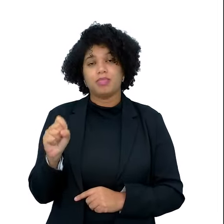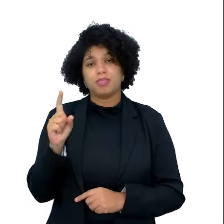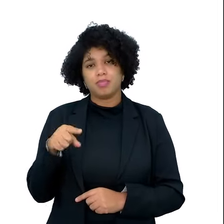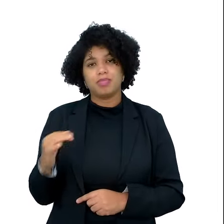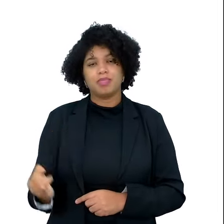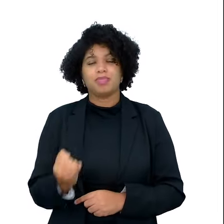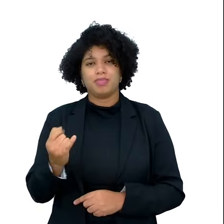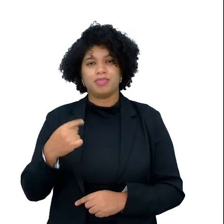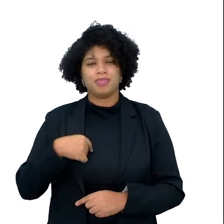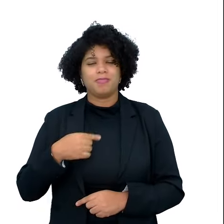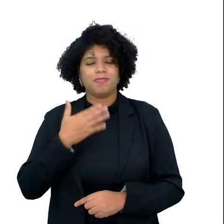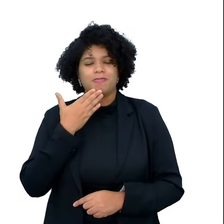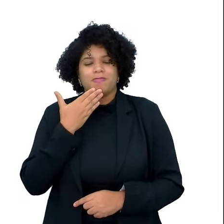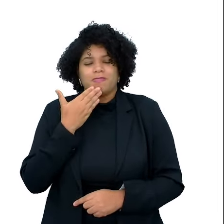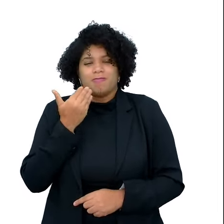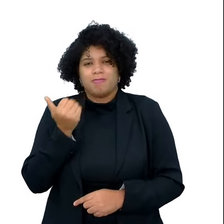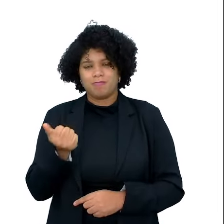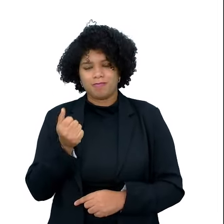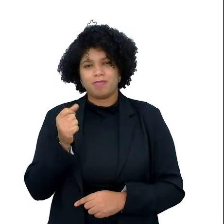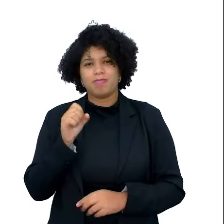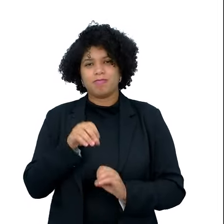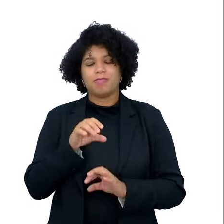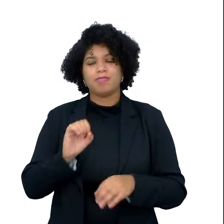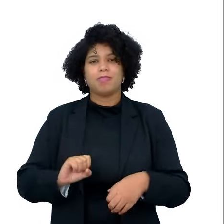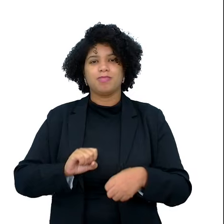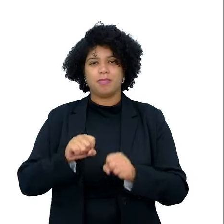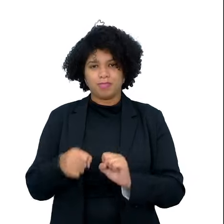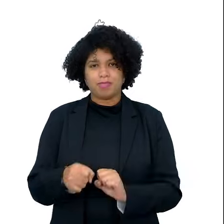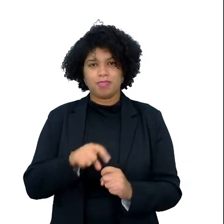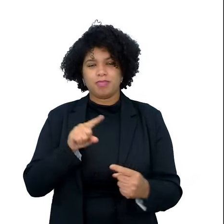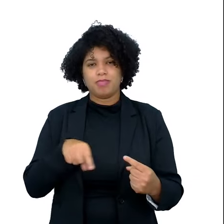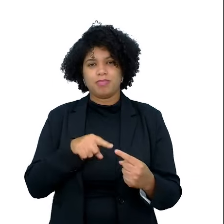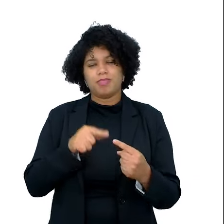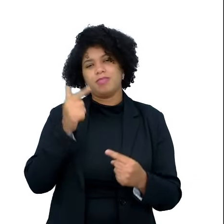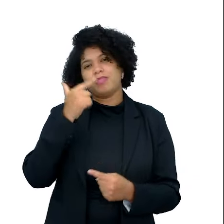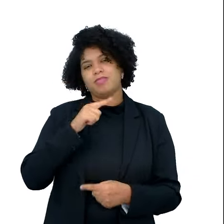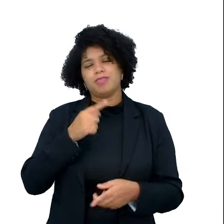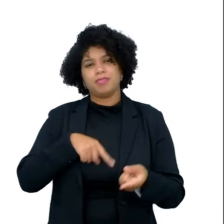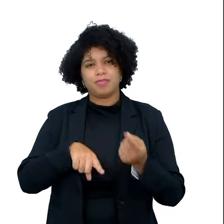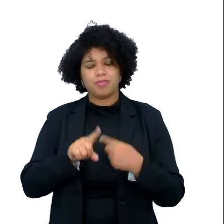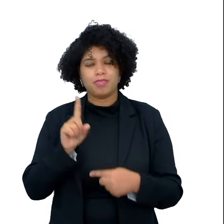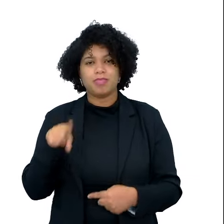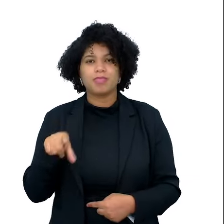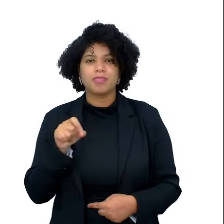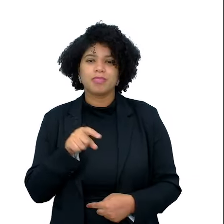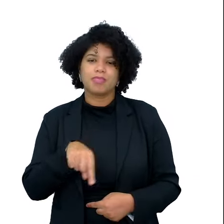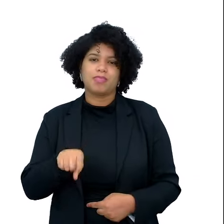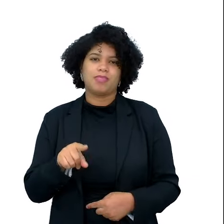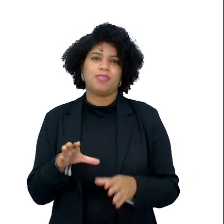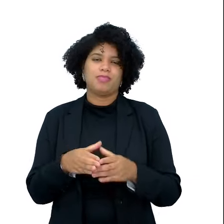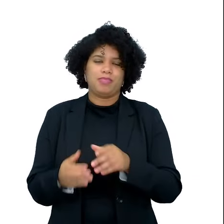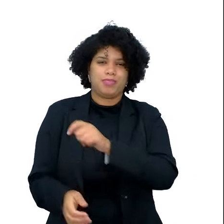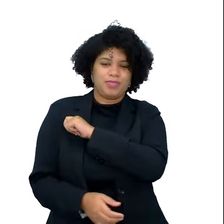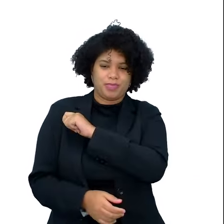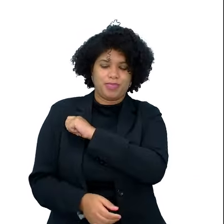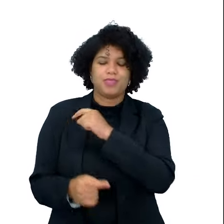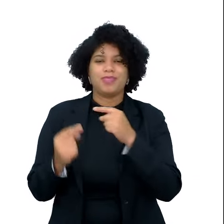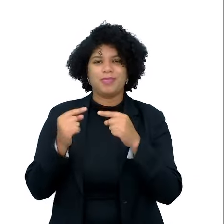gente sempre aperfeiçoe e que as formações realmente atinjam o objetivo que é o nosso estudante, que é que